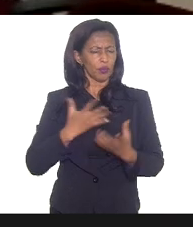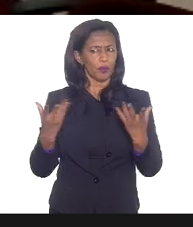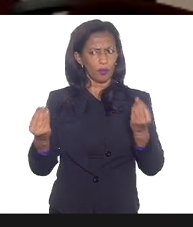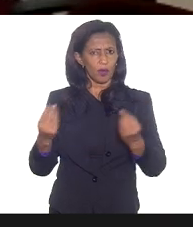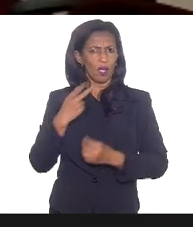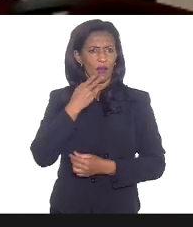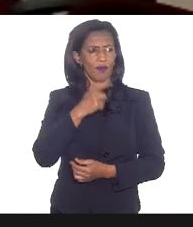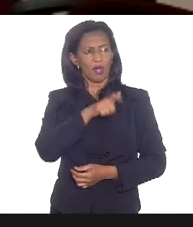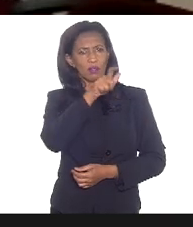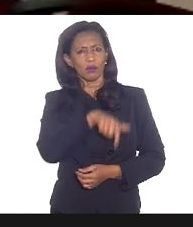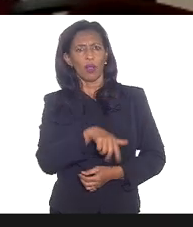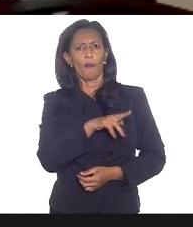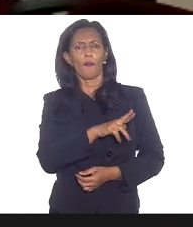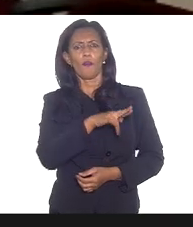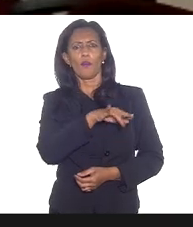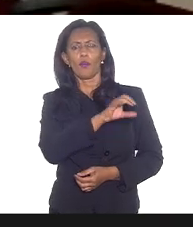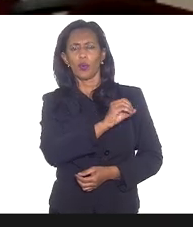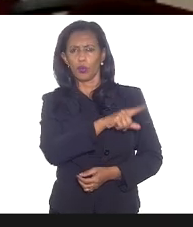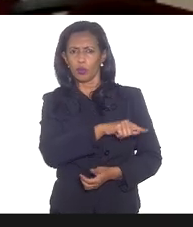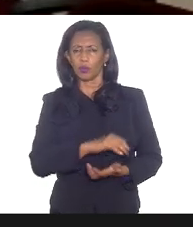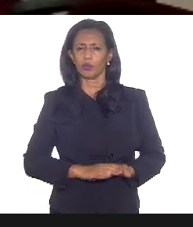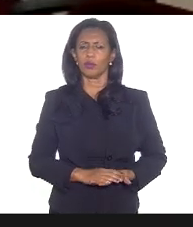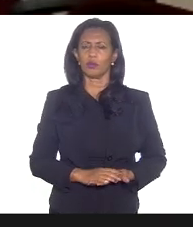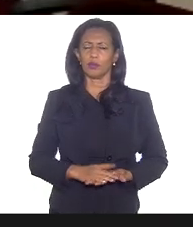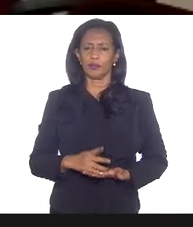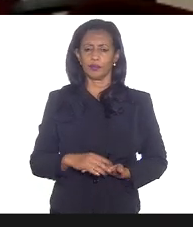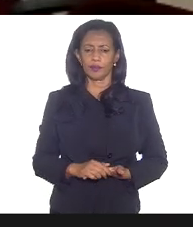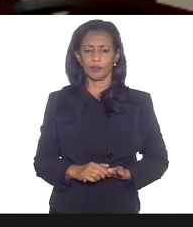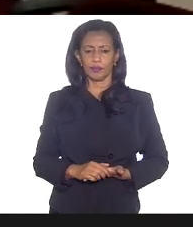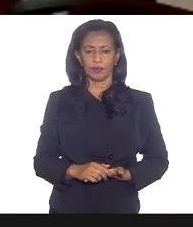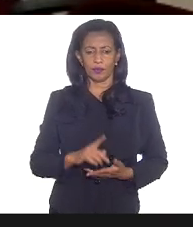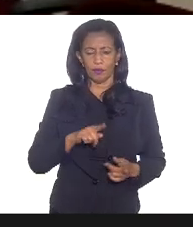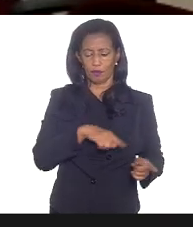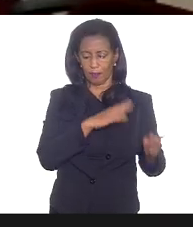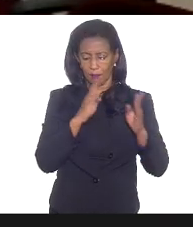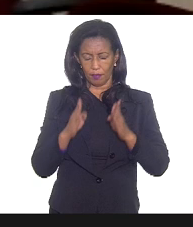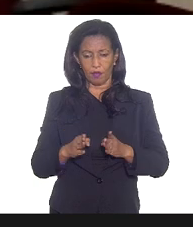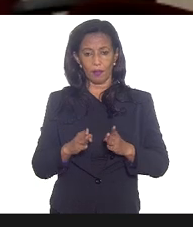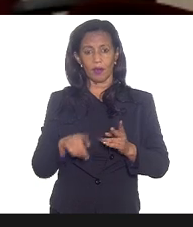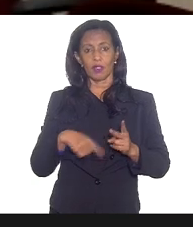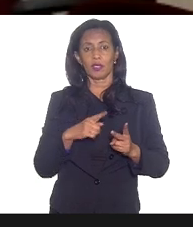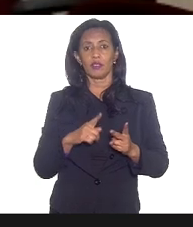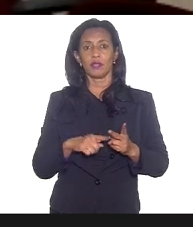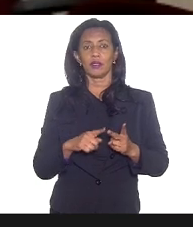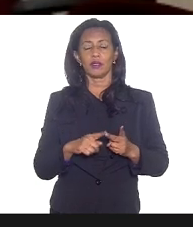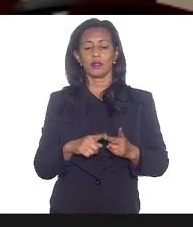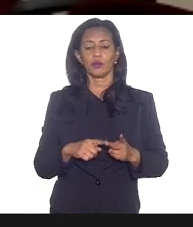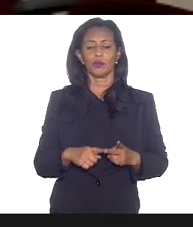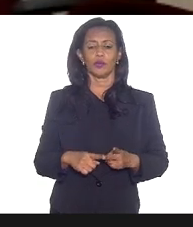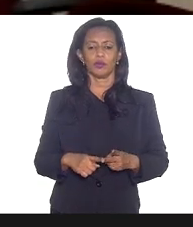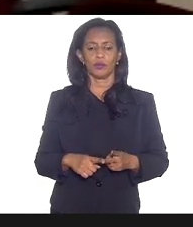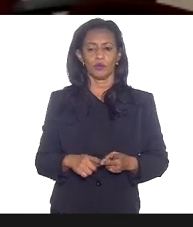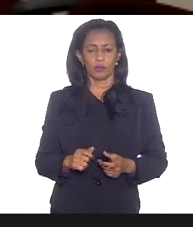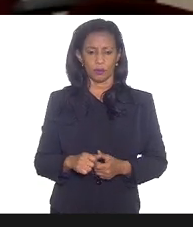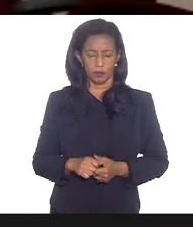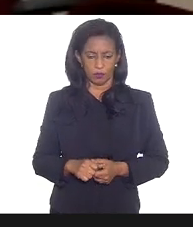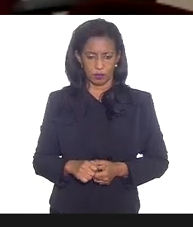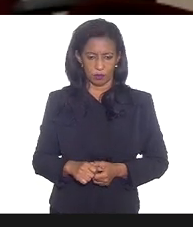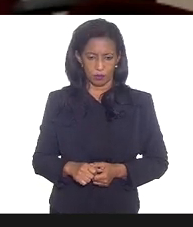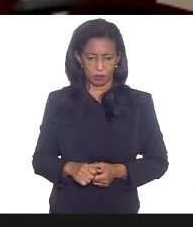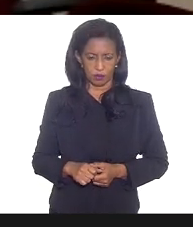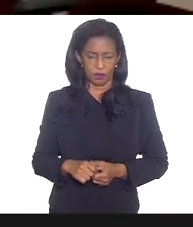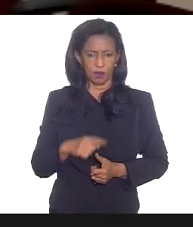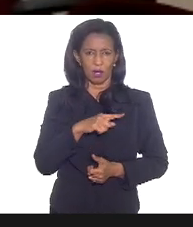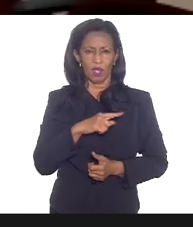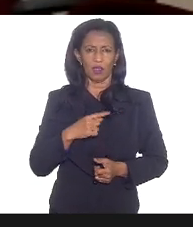fala do Bruno, né, em falar sobre isso. Aí eu vou para o segundo ponto, né, que me causa uma